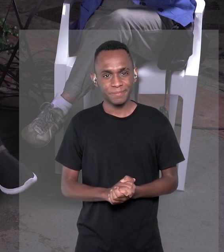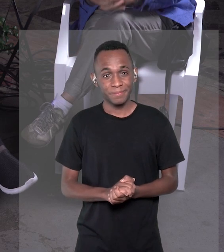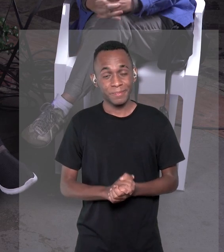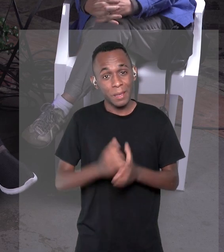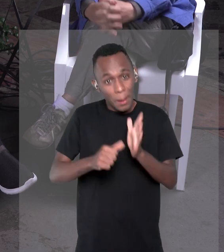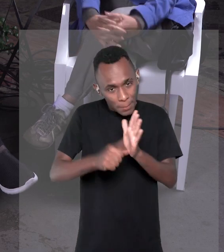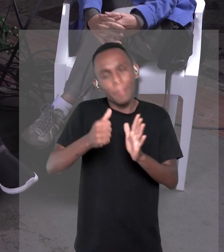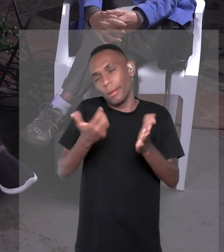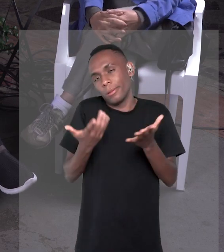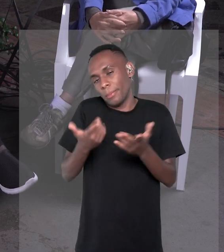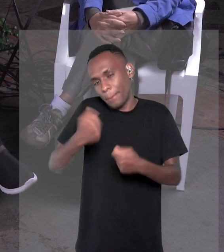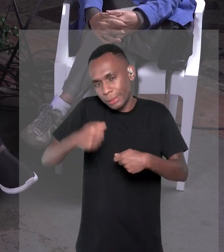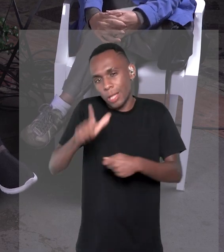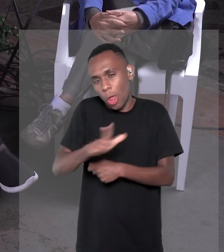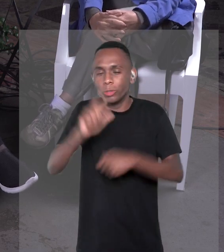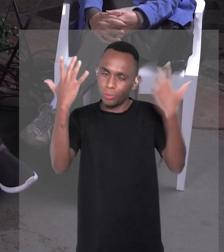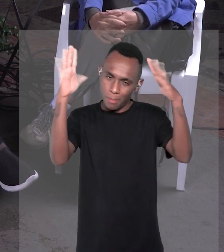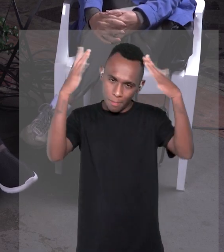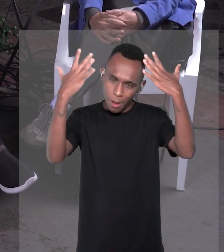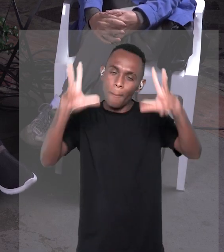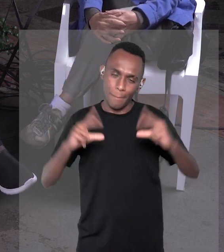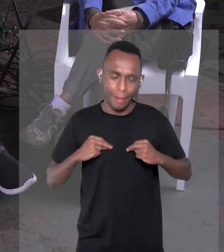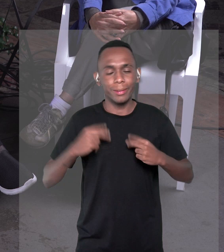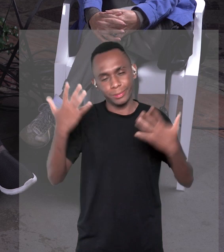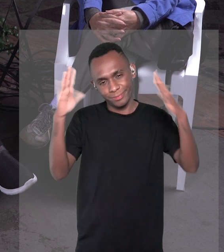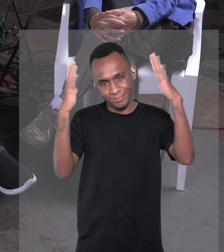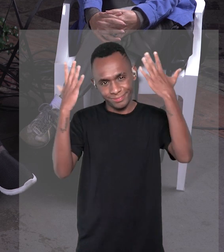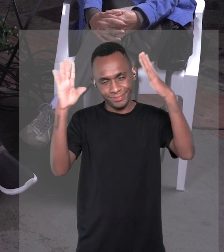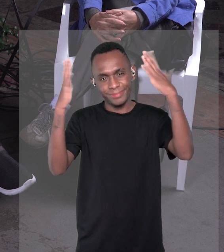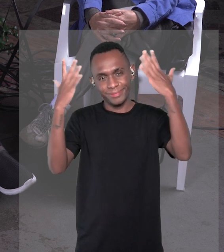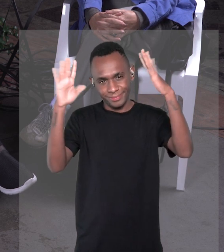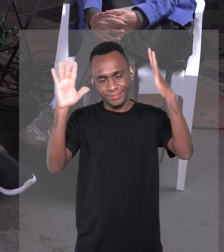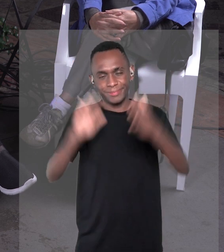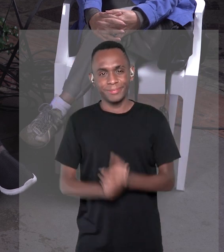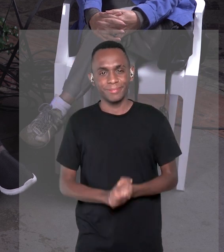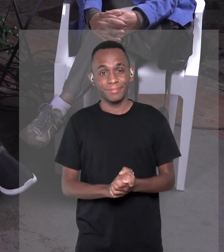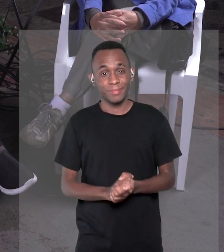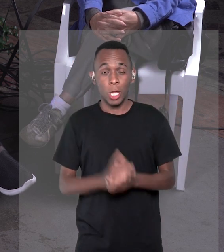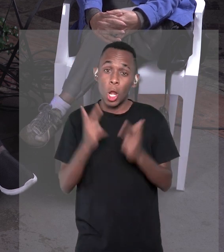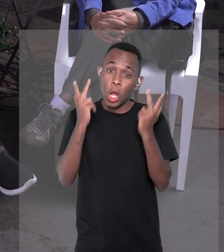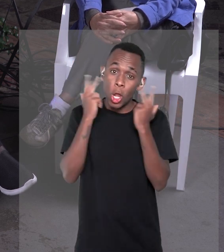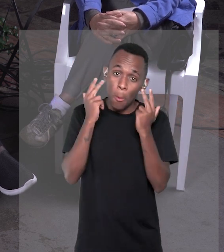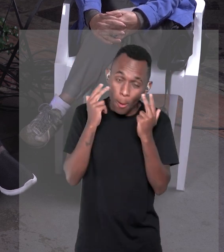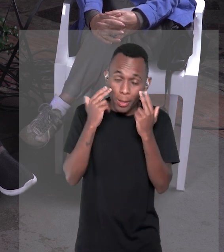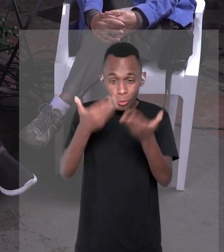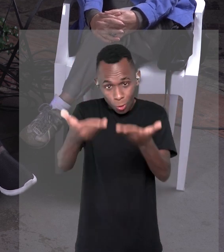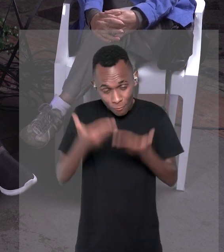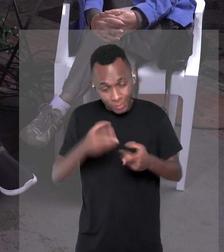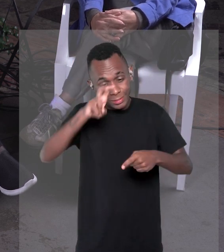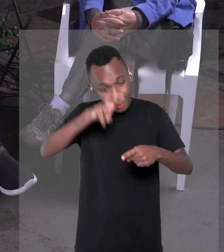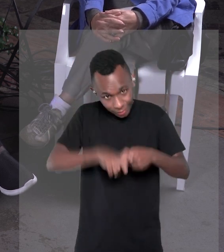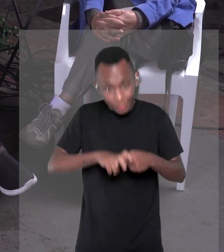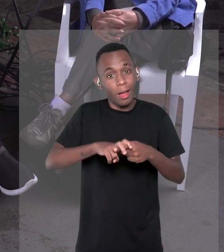Normalmente eu convido para sentar, aquela coisa toda cerimonial, aí tem tempo para bater palma, agora não teve. Agradecer ao Celso Adolfo, tanta gente